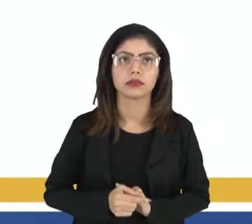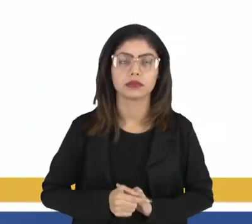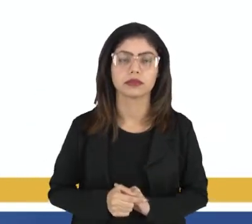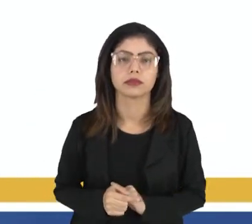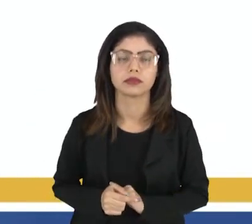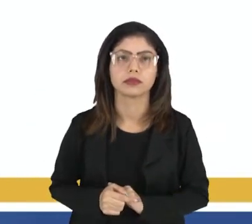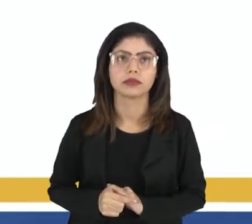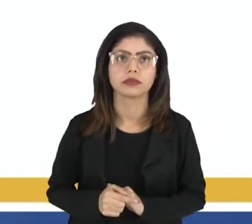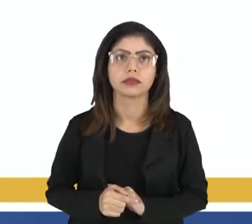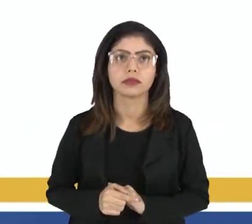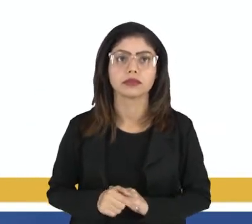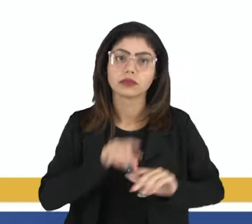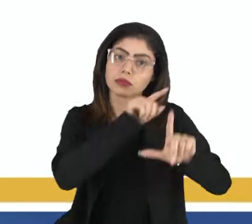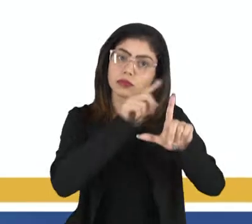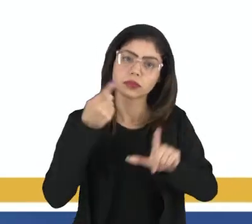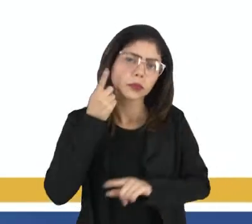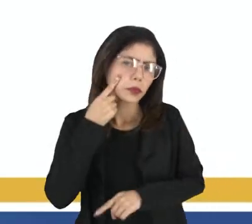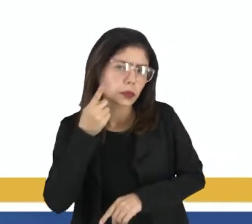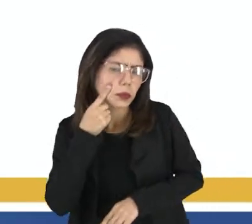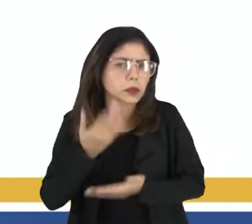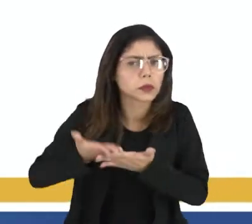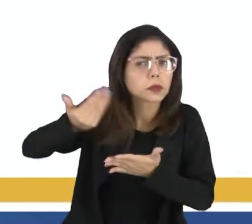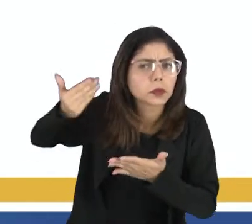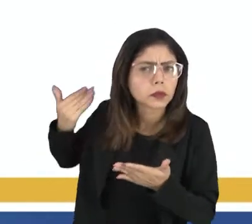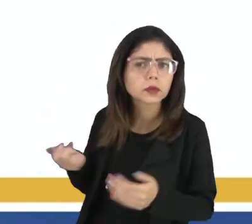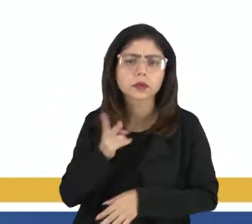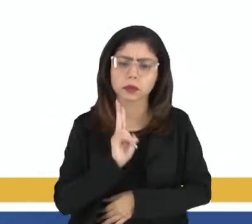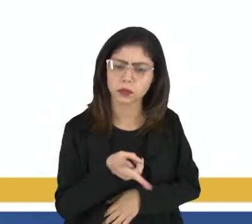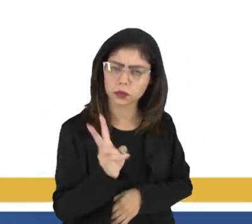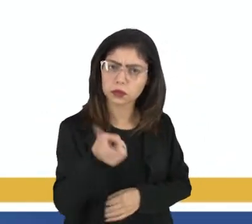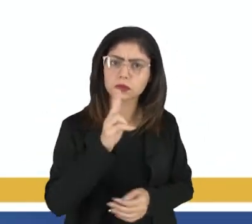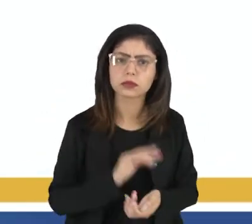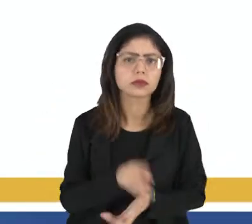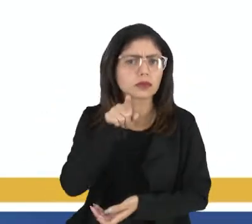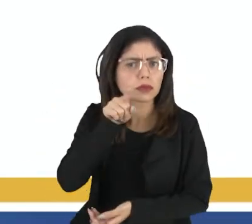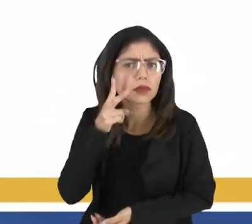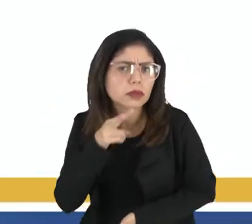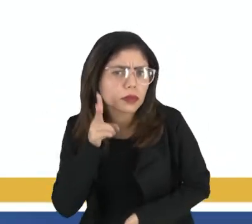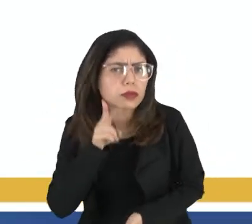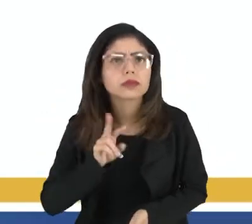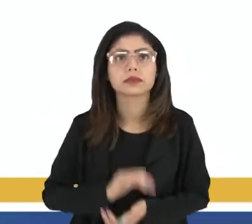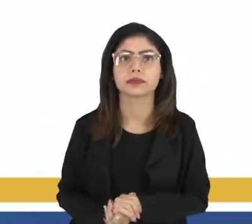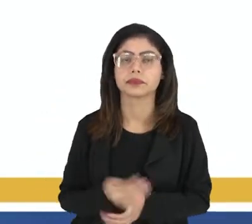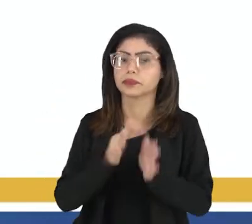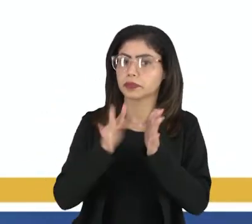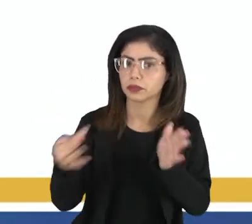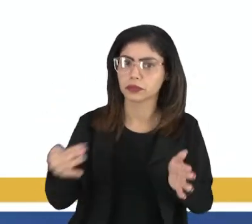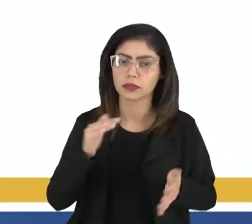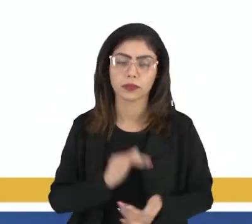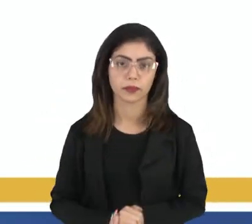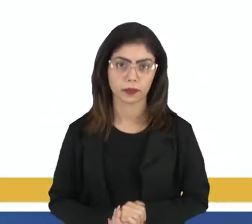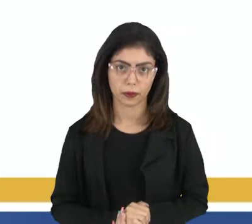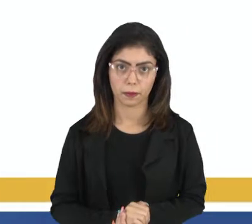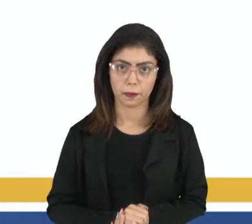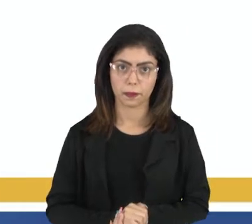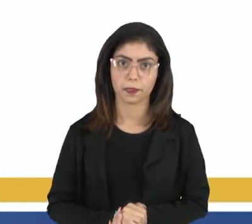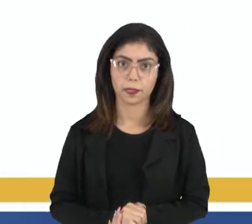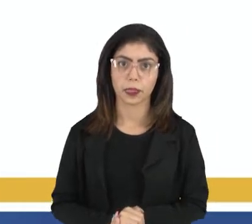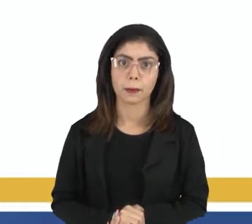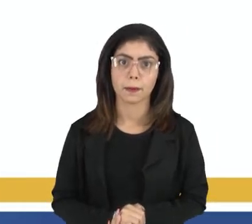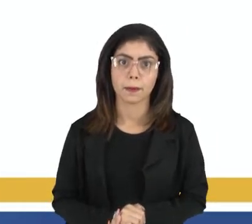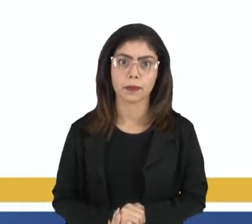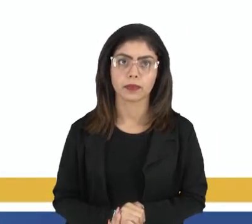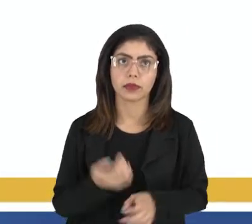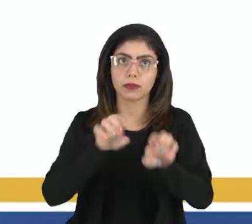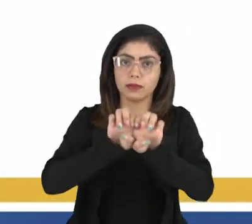mais c. Olhando bem antes de continuar, vocês lembram que essa funçãozinha, tá, é